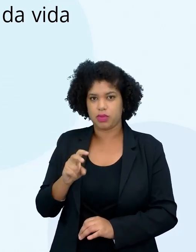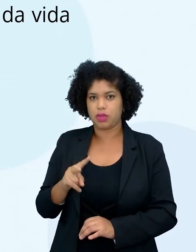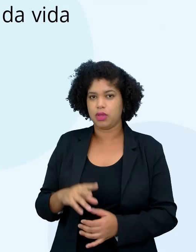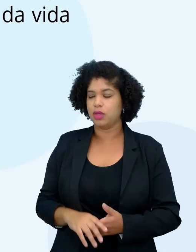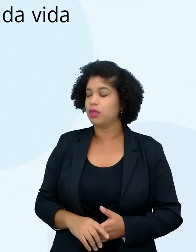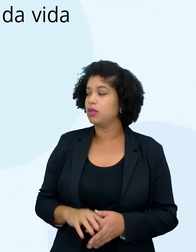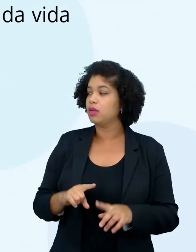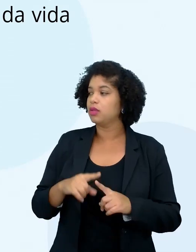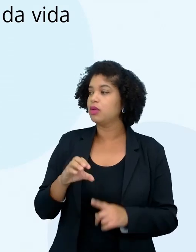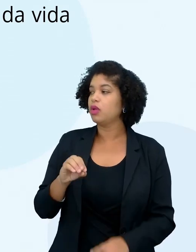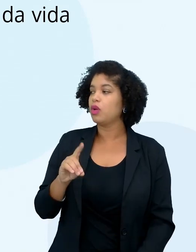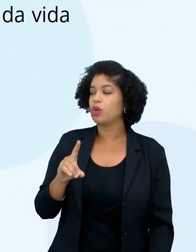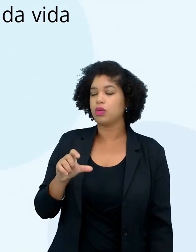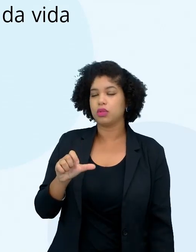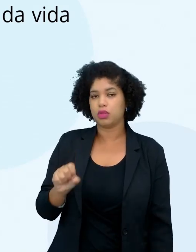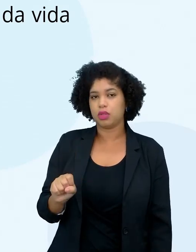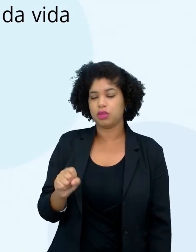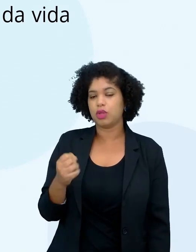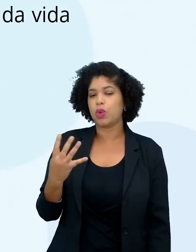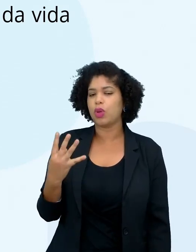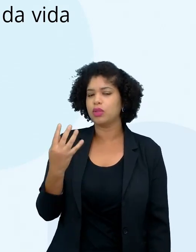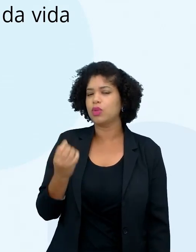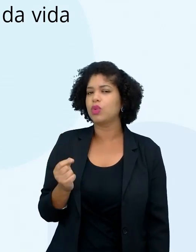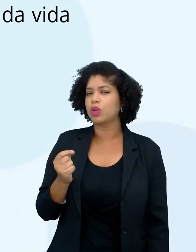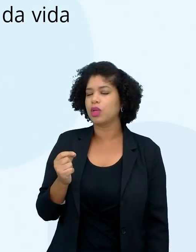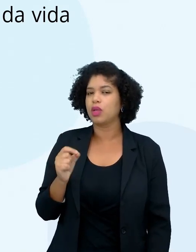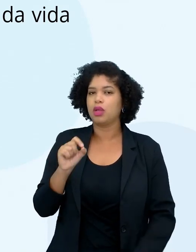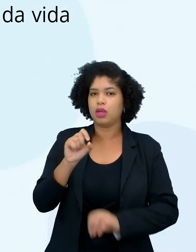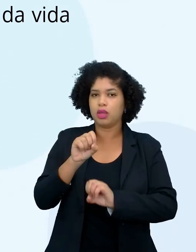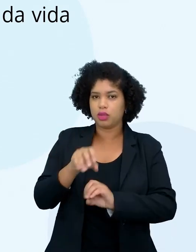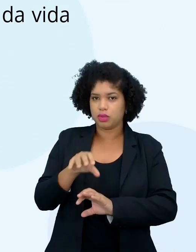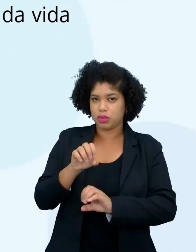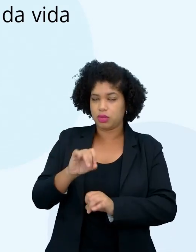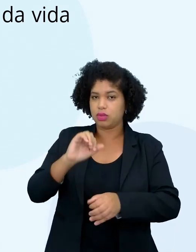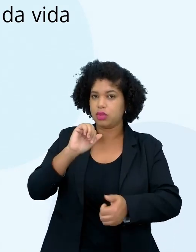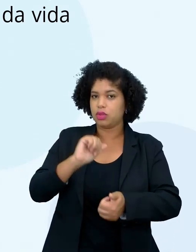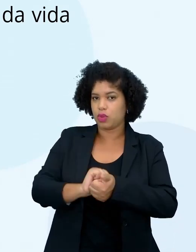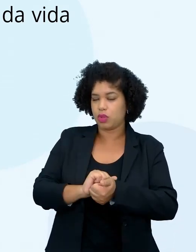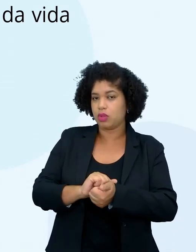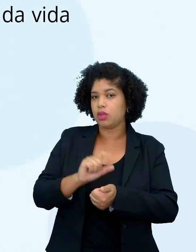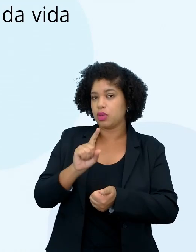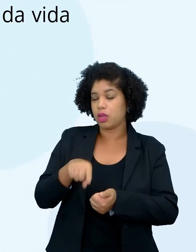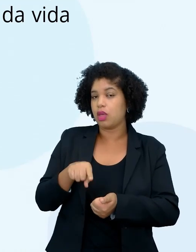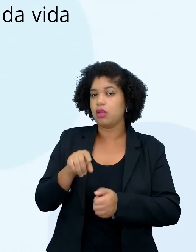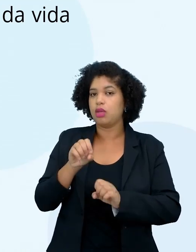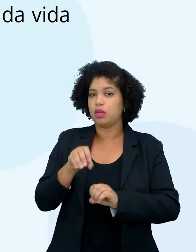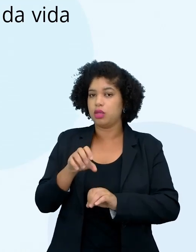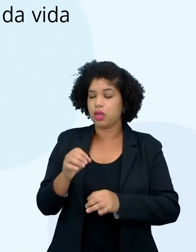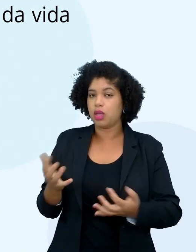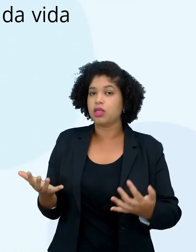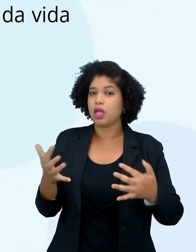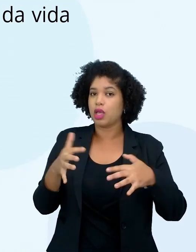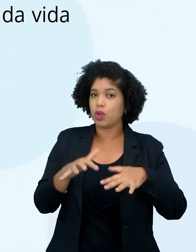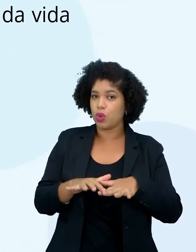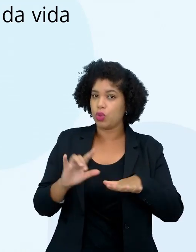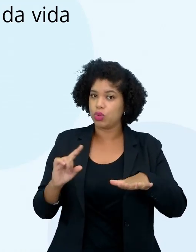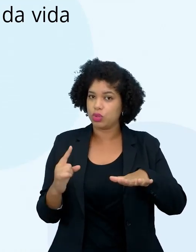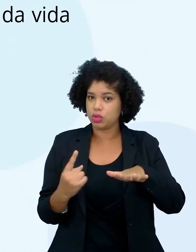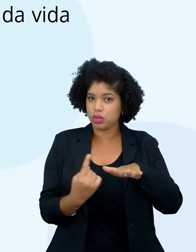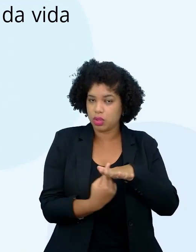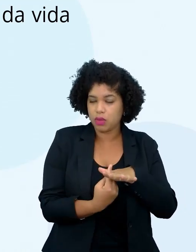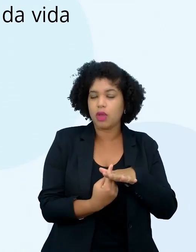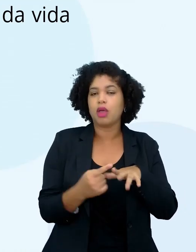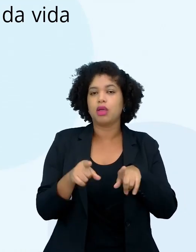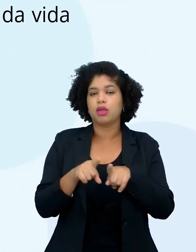o ODS 4 diz educação de qualidade. Então, é assegurar a educação inclusiva e equitativa e de qualidade